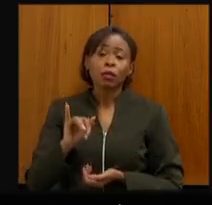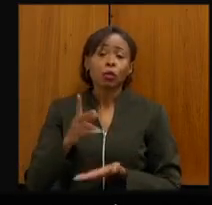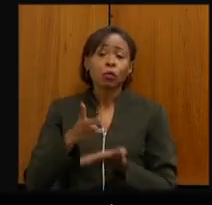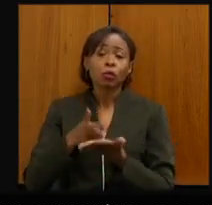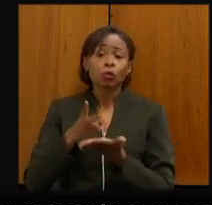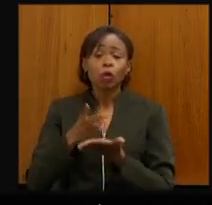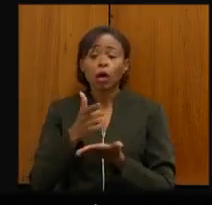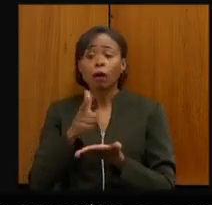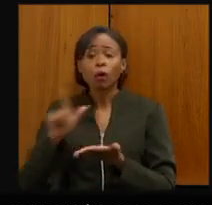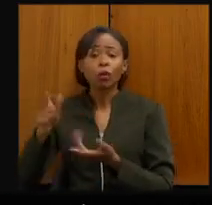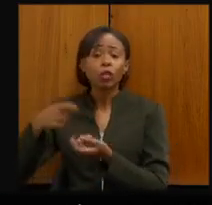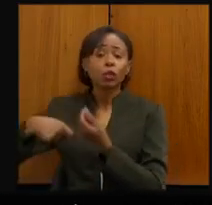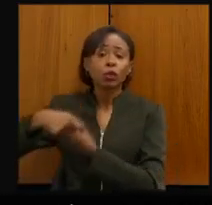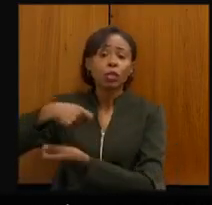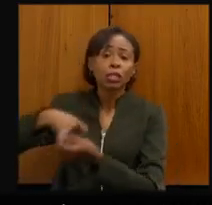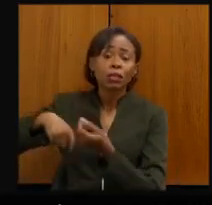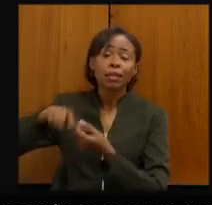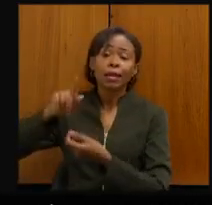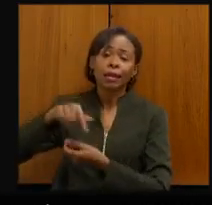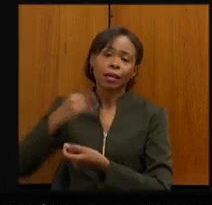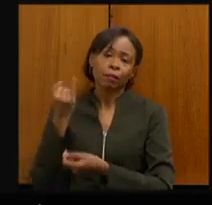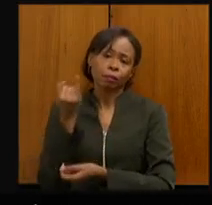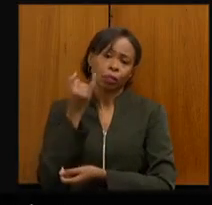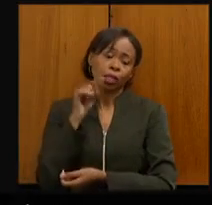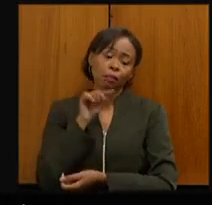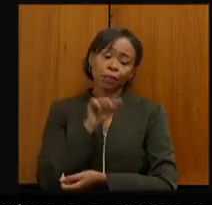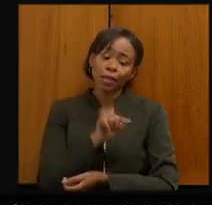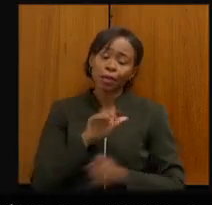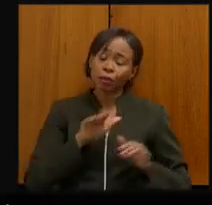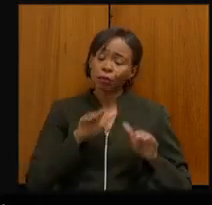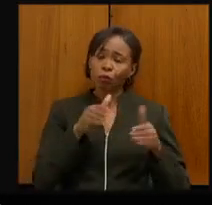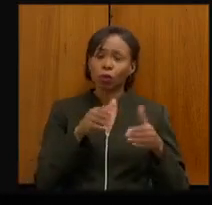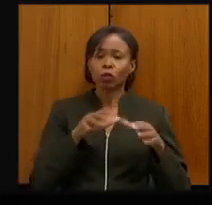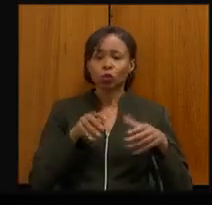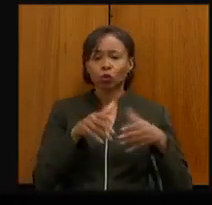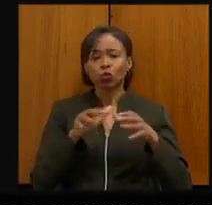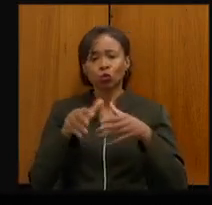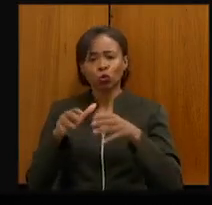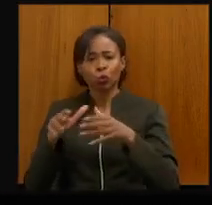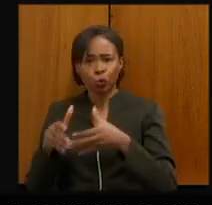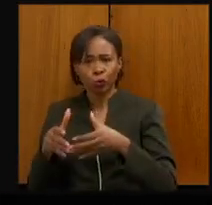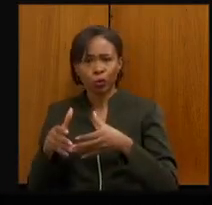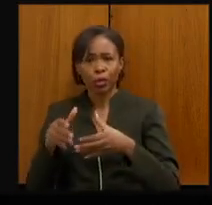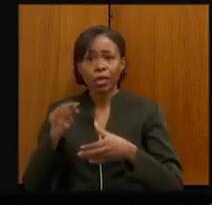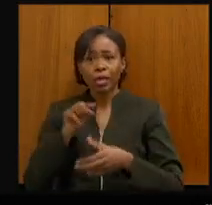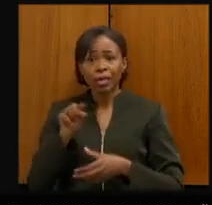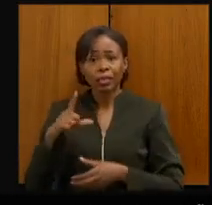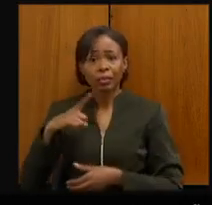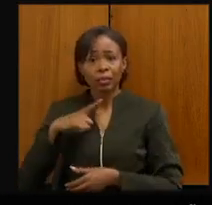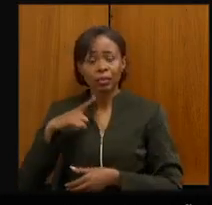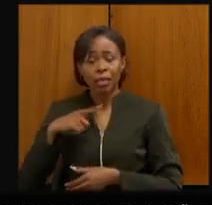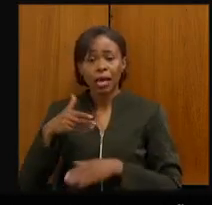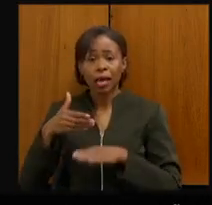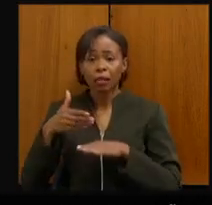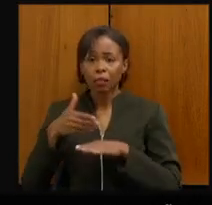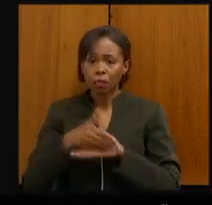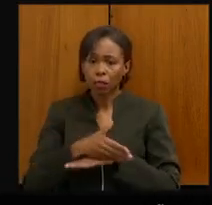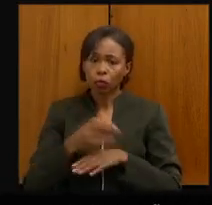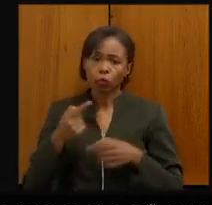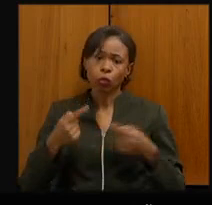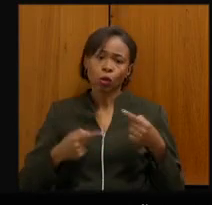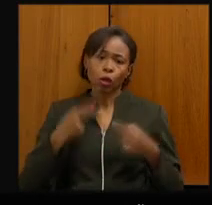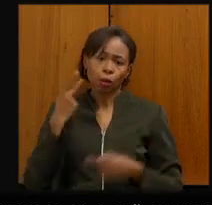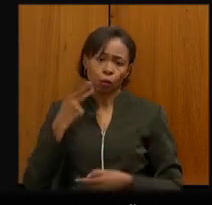que são então importantes por essas comunidades né o acesso às políticas públicas que elas tanto ao milho é